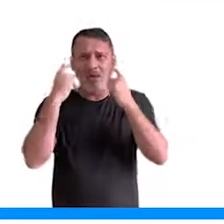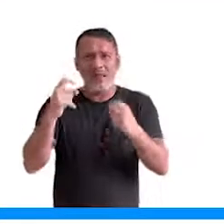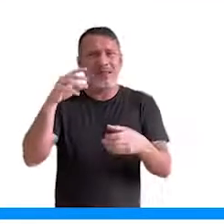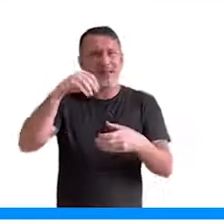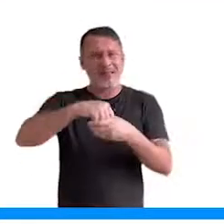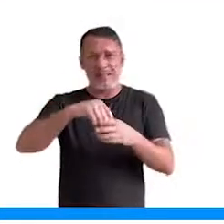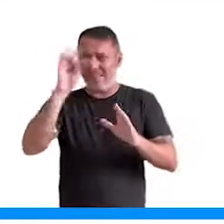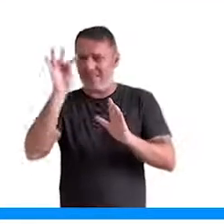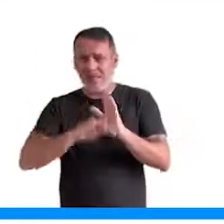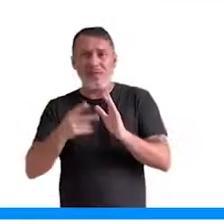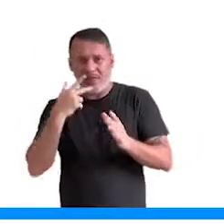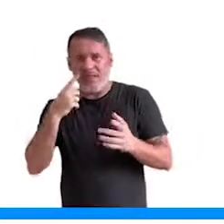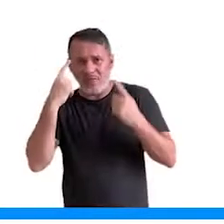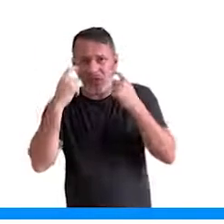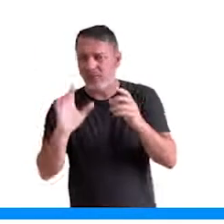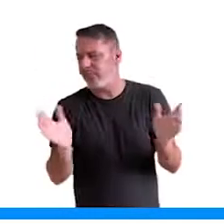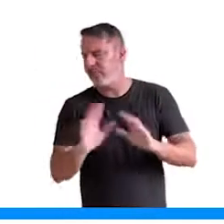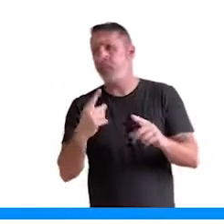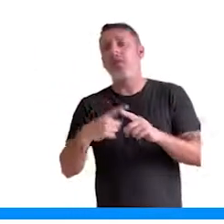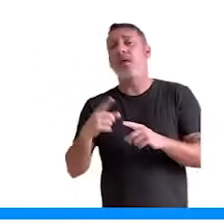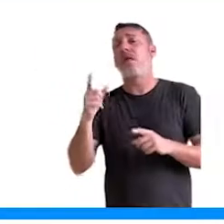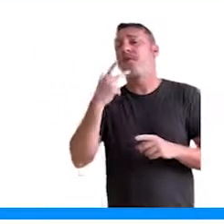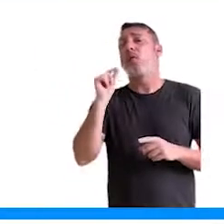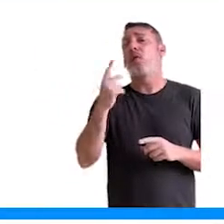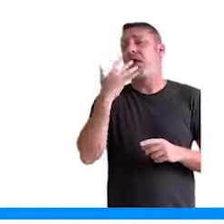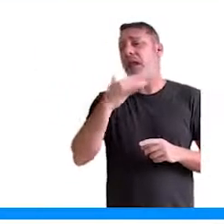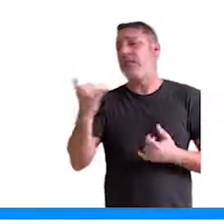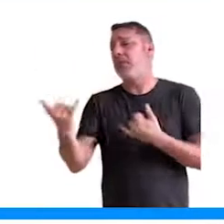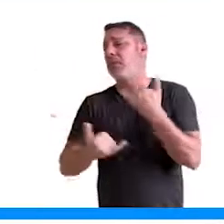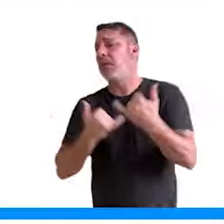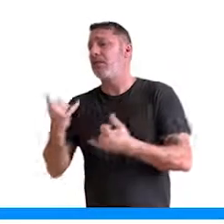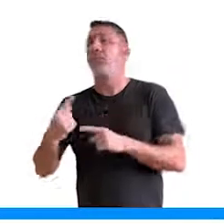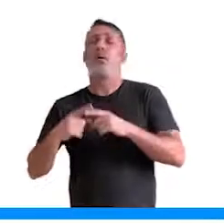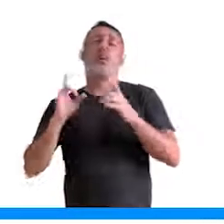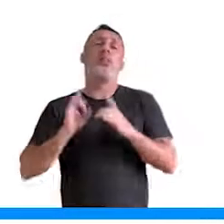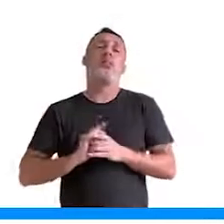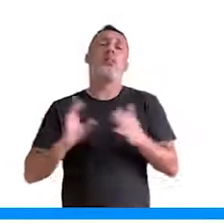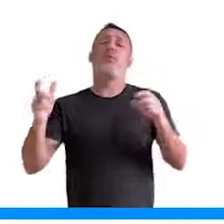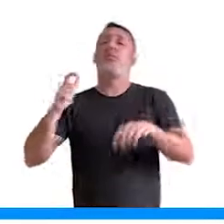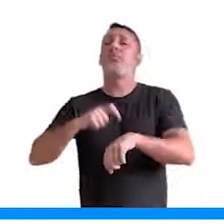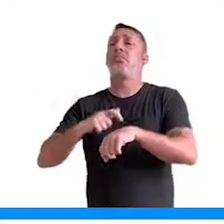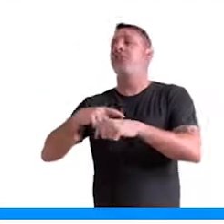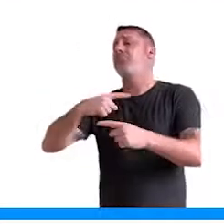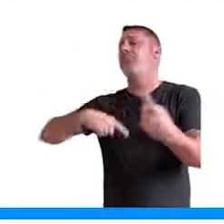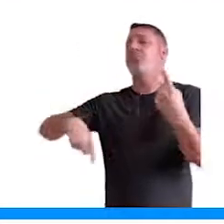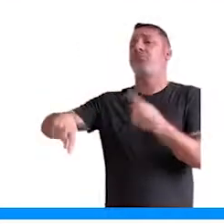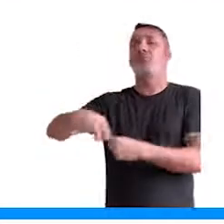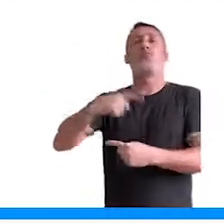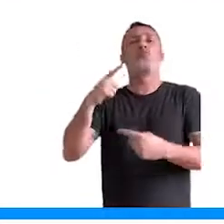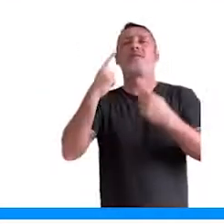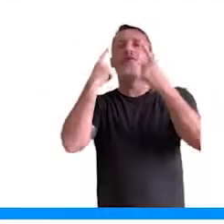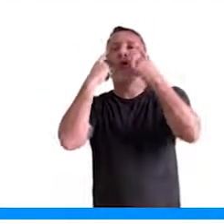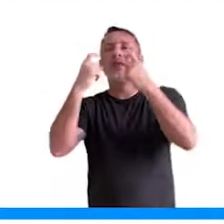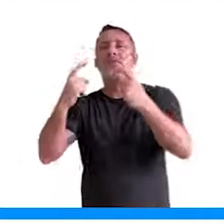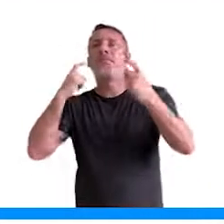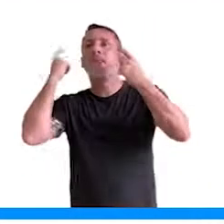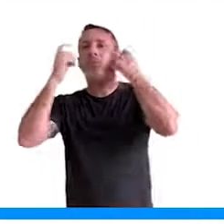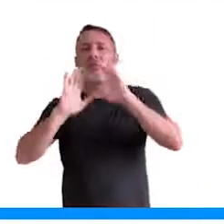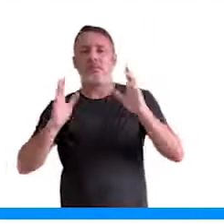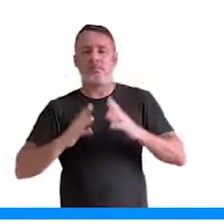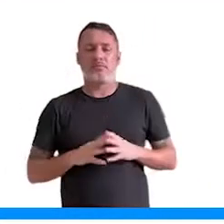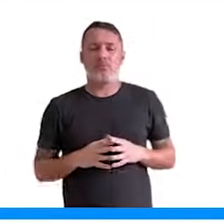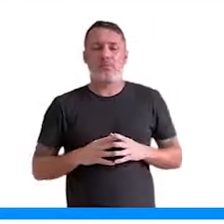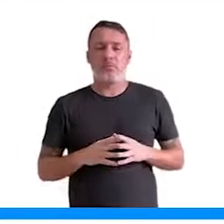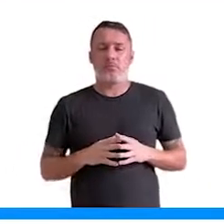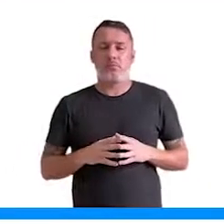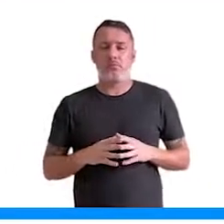sobre violência nesse texto. Muito pelo contrário, se as crianças estão brincando na rua, é porque elas têm essa liberdade para brincar na rua sem problema de violência,